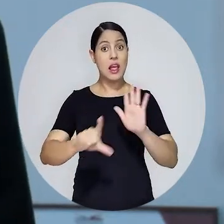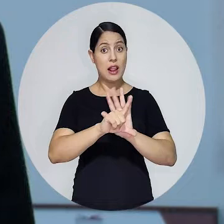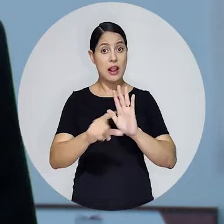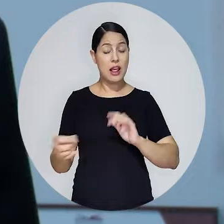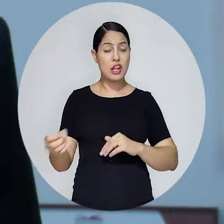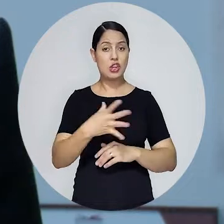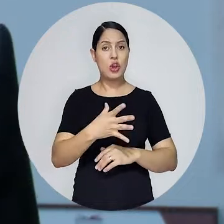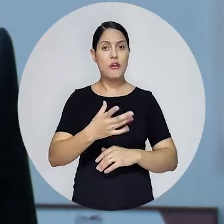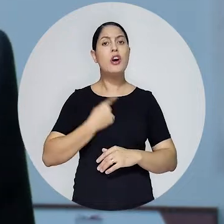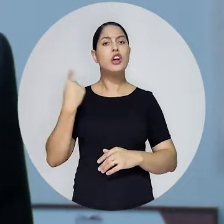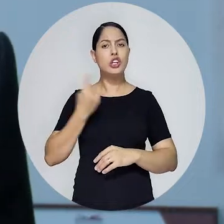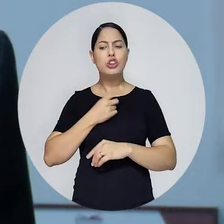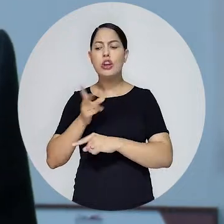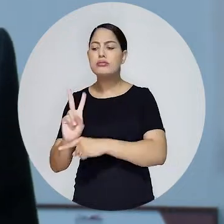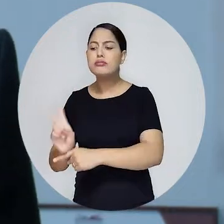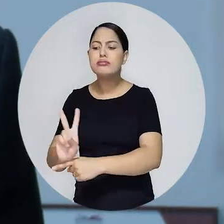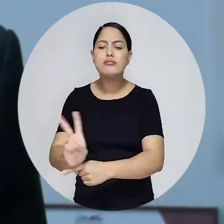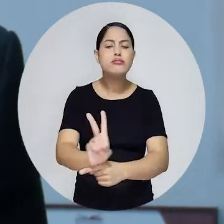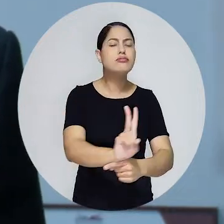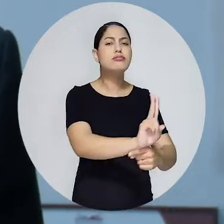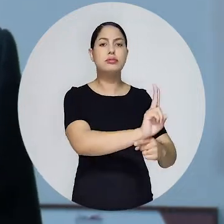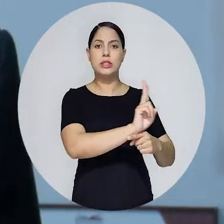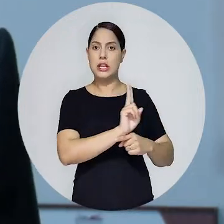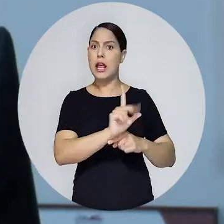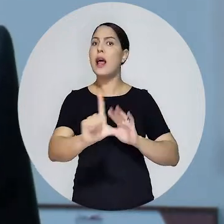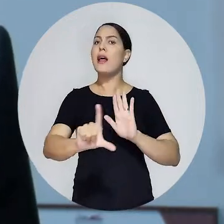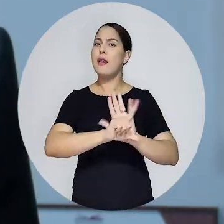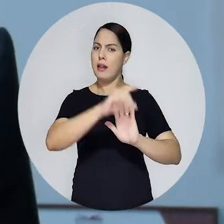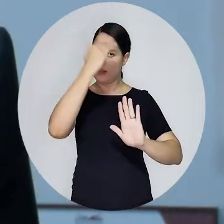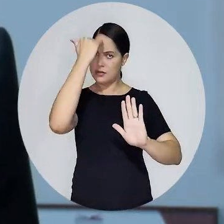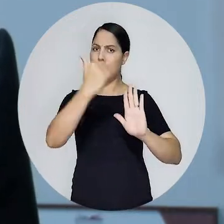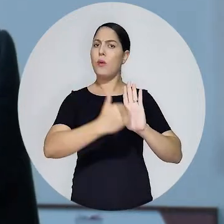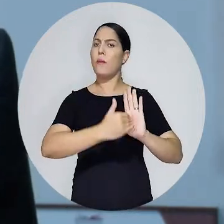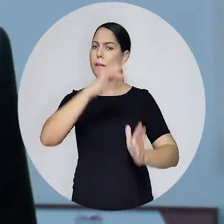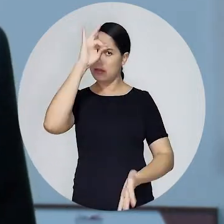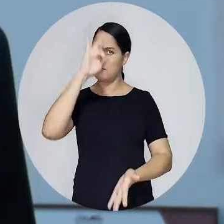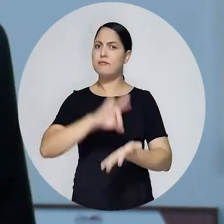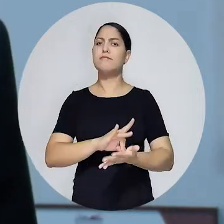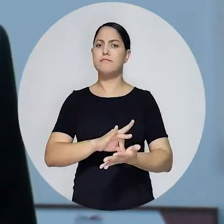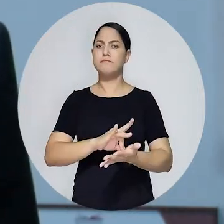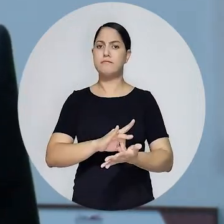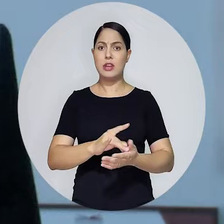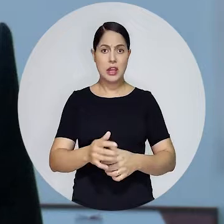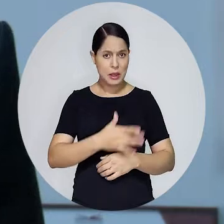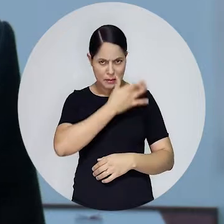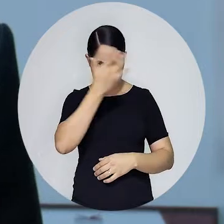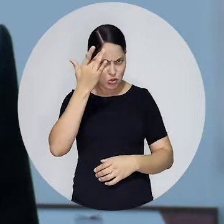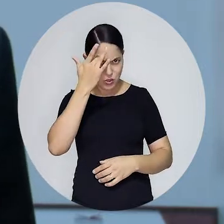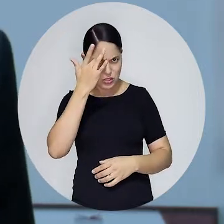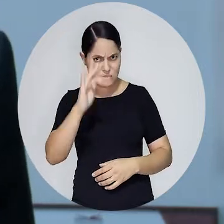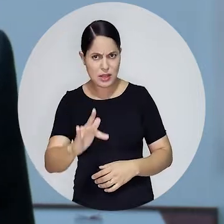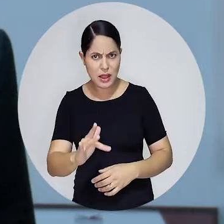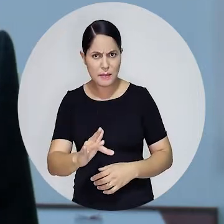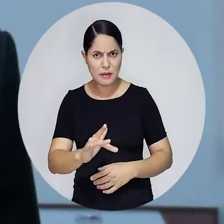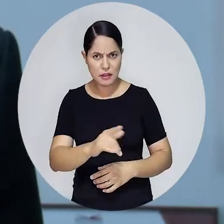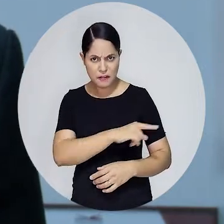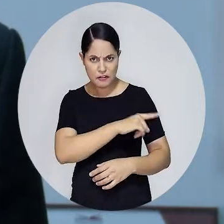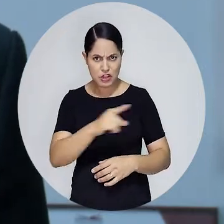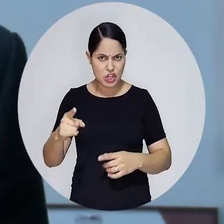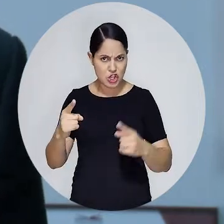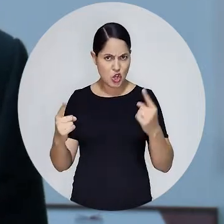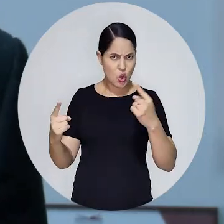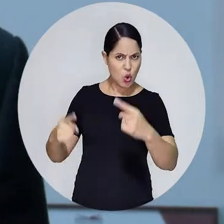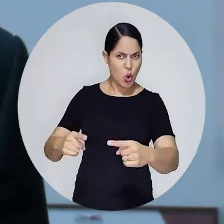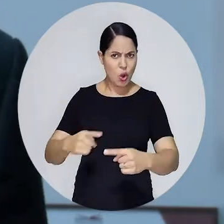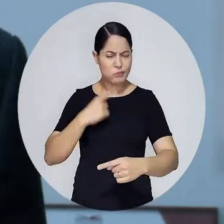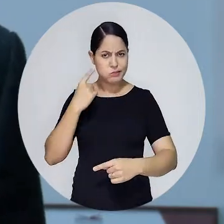no Brasil. Estaremos vigilantes para que possamos fazer com que esta lei seja cumprida. Que aos desavisados